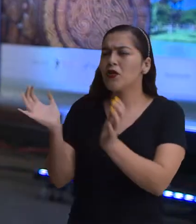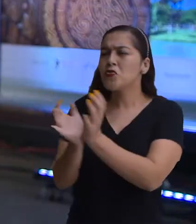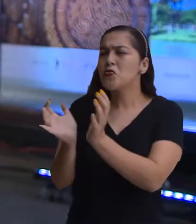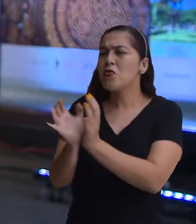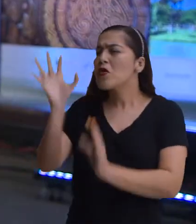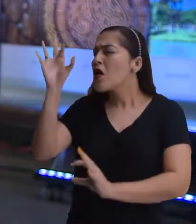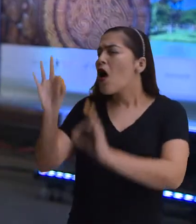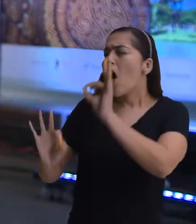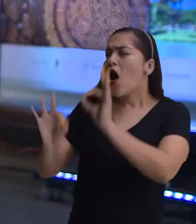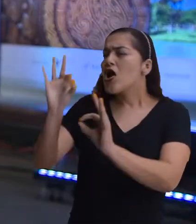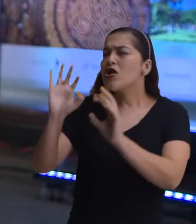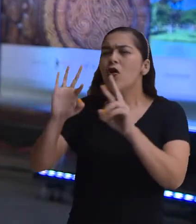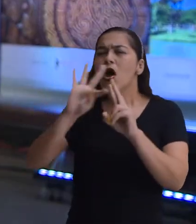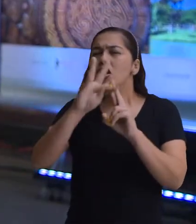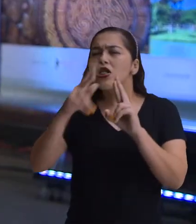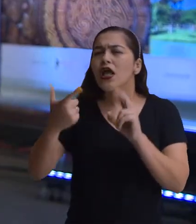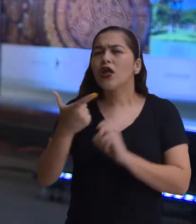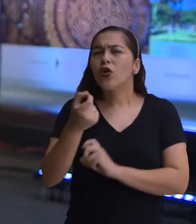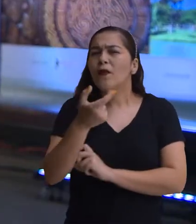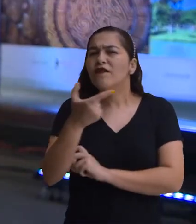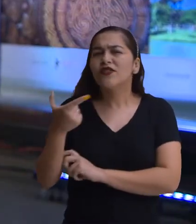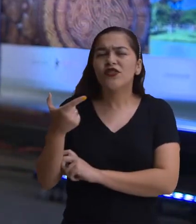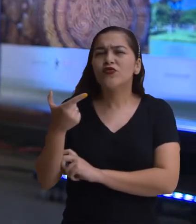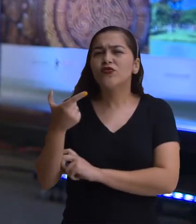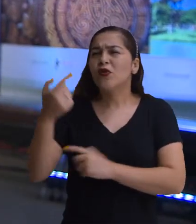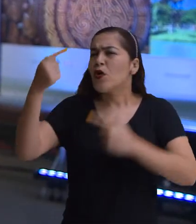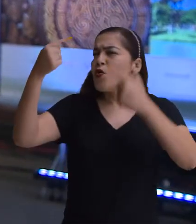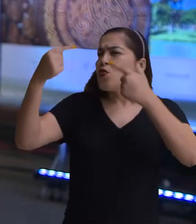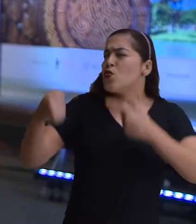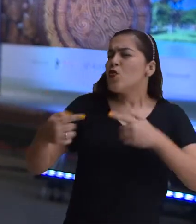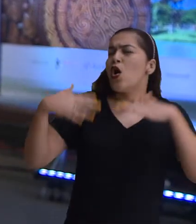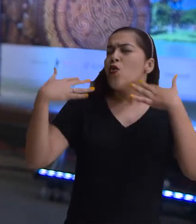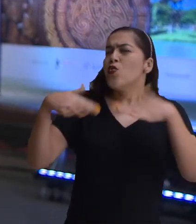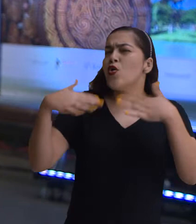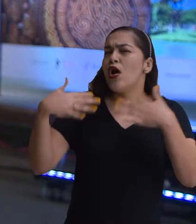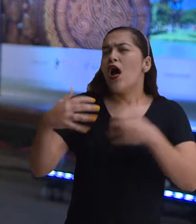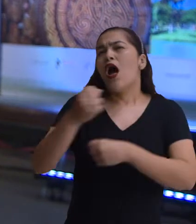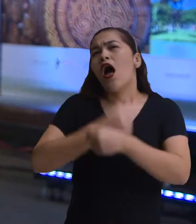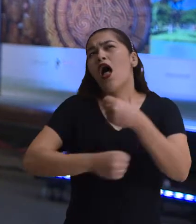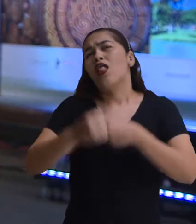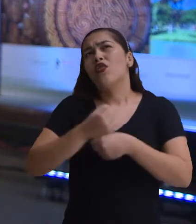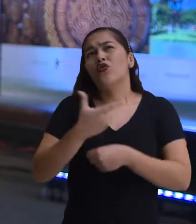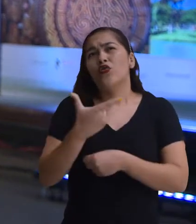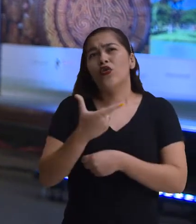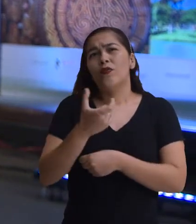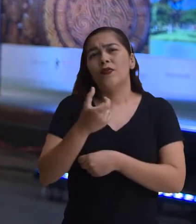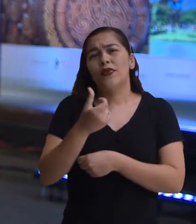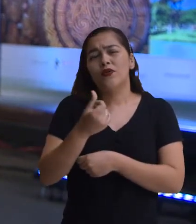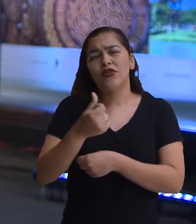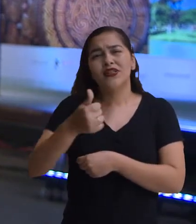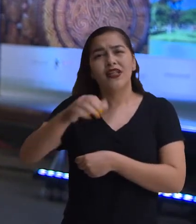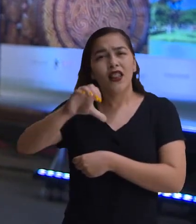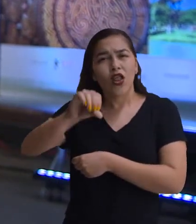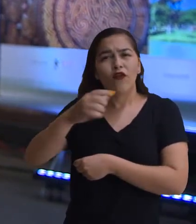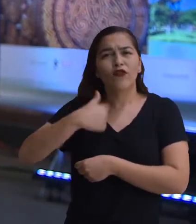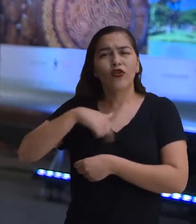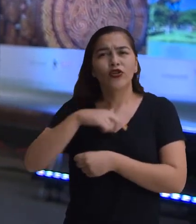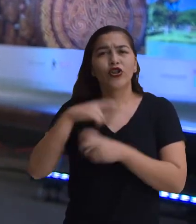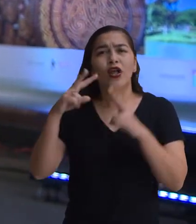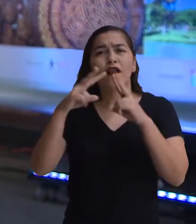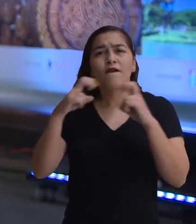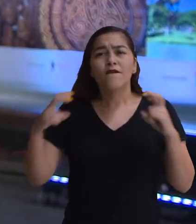Fazer parte da equipe organizadora da RedTech 2022 foi desafiador. Desde 2019, quando estivemos